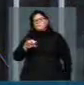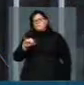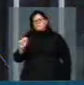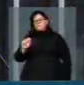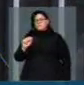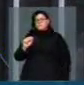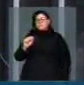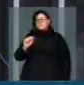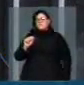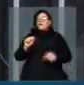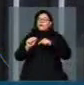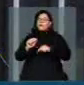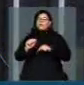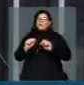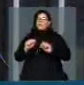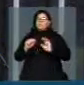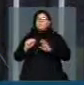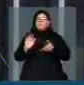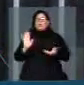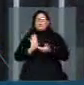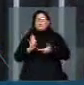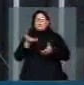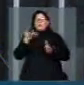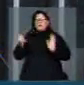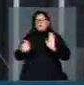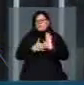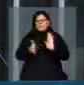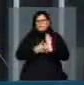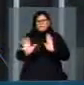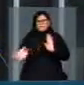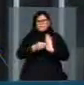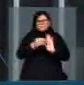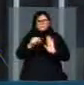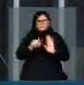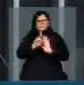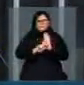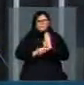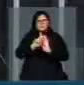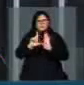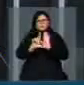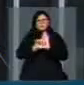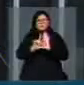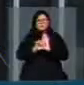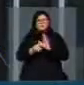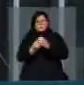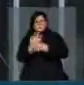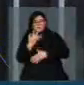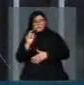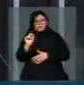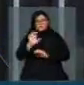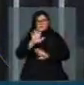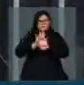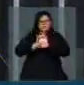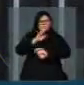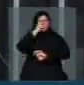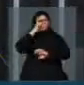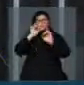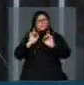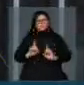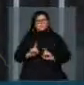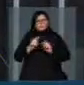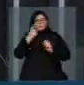Nesta casa, está pronto para a pauta no plenário o projeto de lei que cria o Estatuto com a Pessoa com Deficiência. Reconhecer